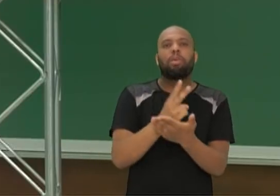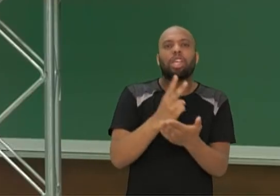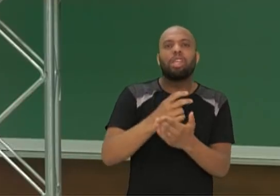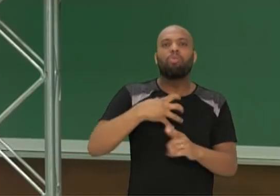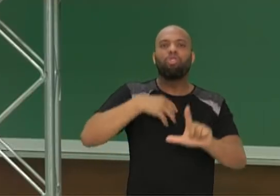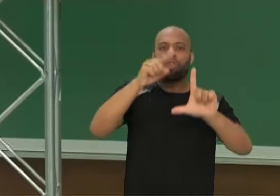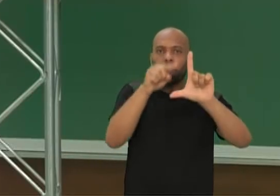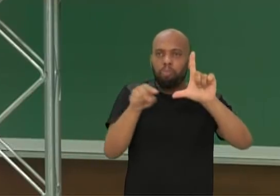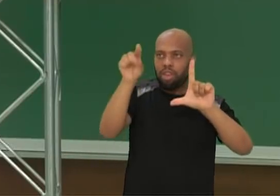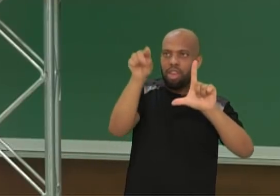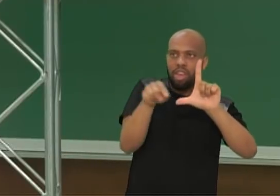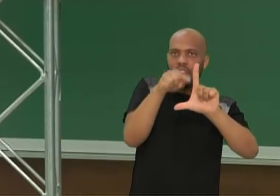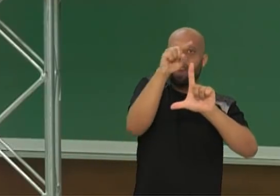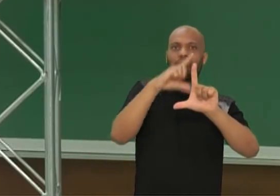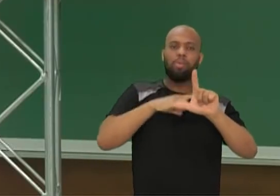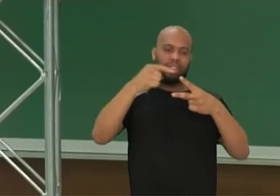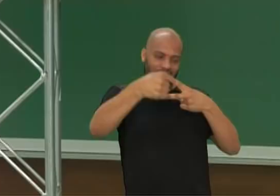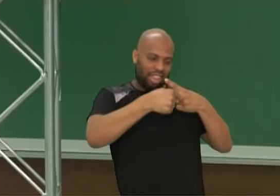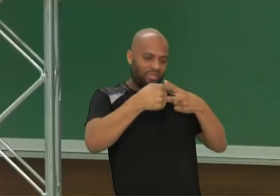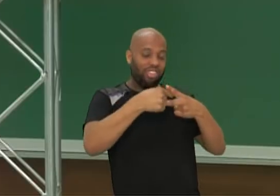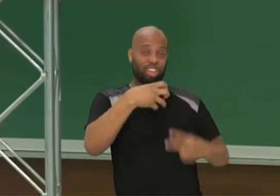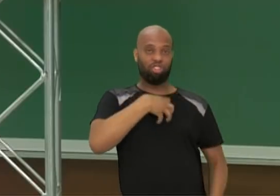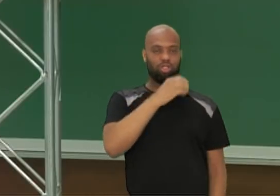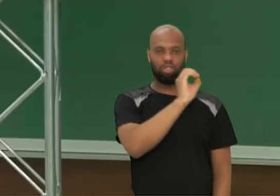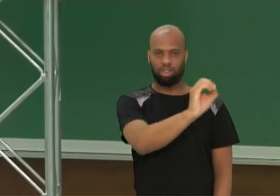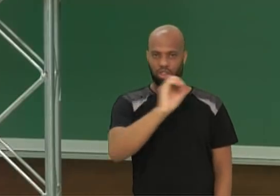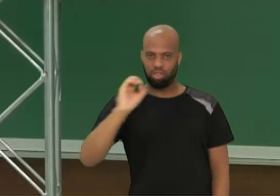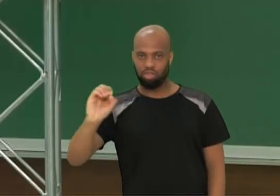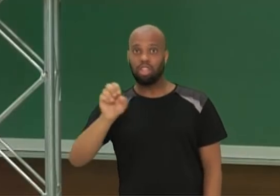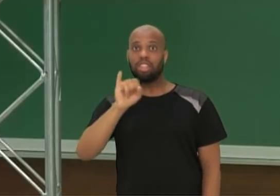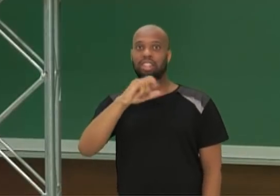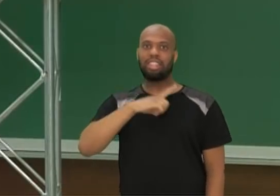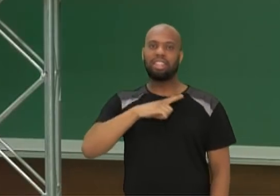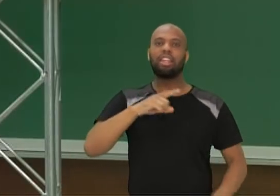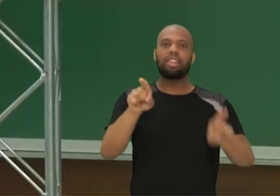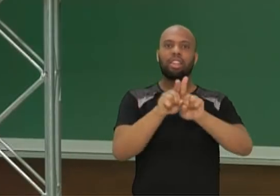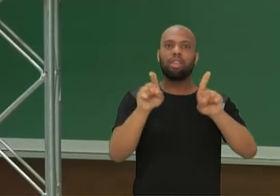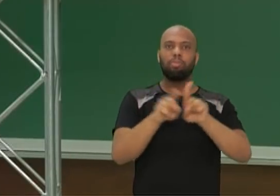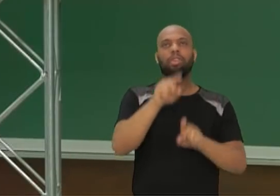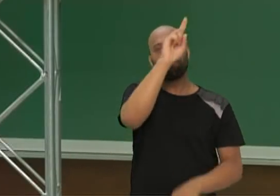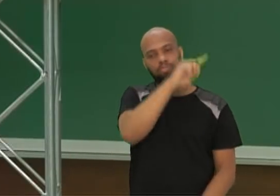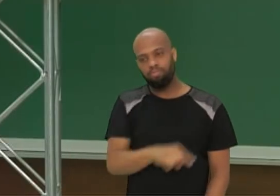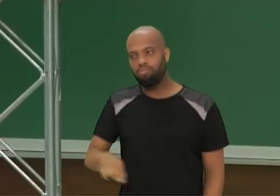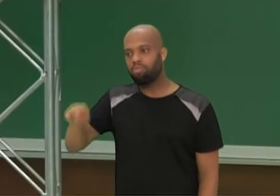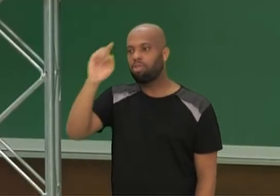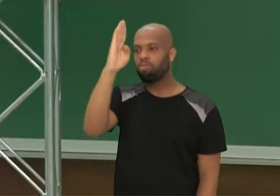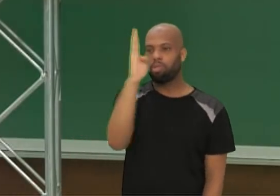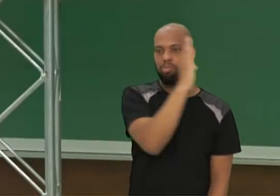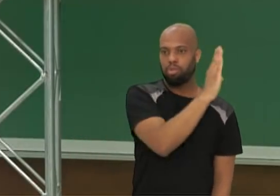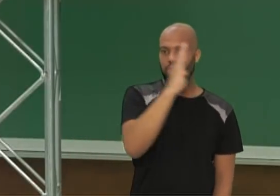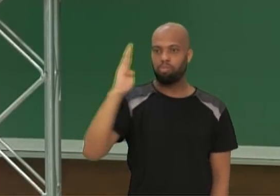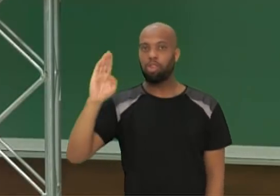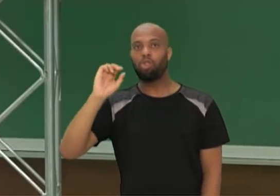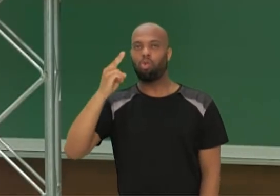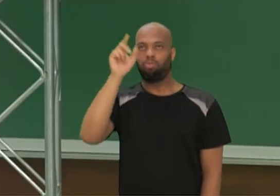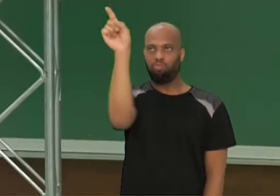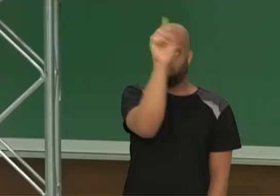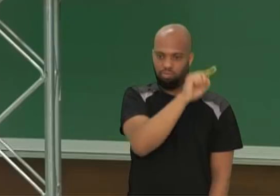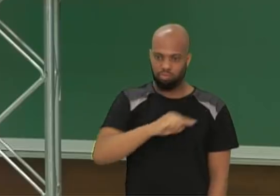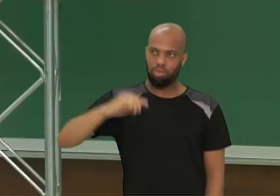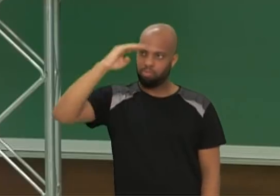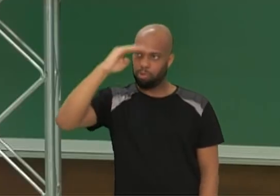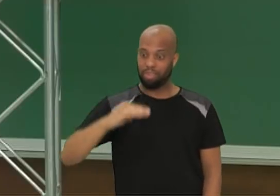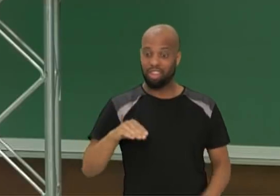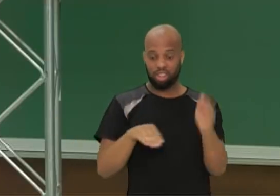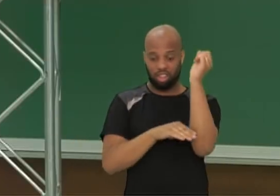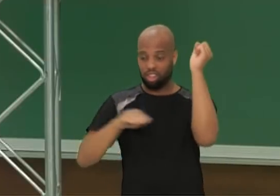com a parábola que tenha vértices em 0, 0, se o eixo de simetria é paralelo a x, então quem vai